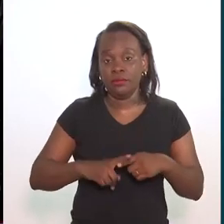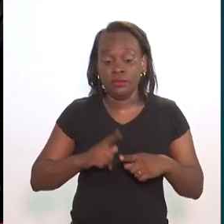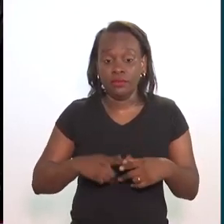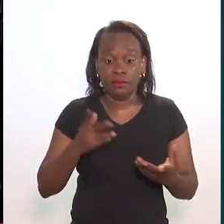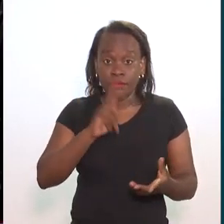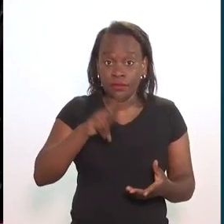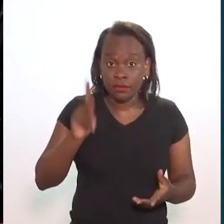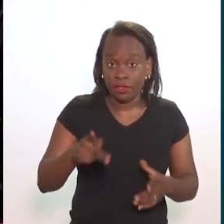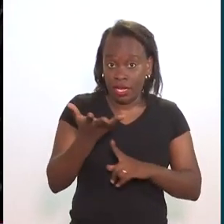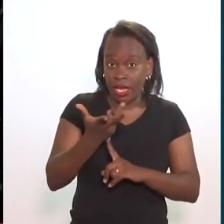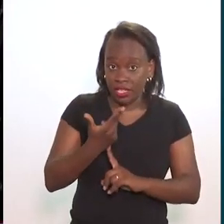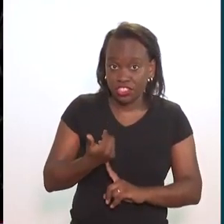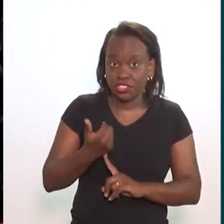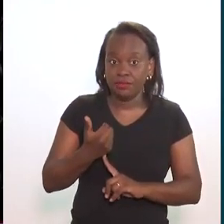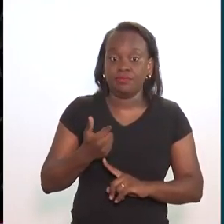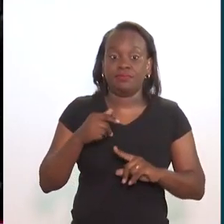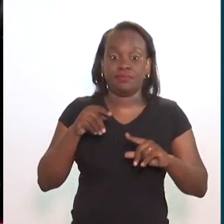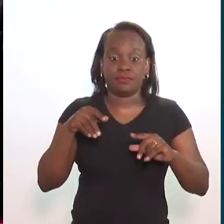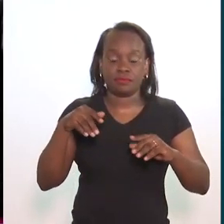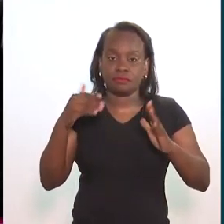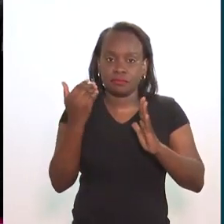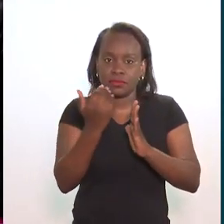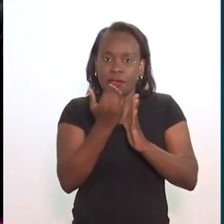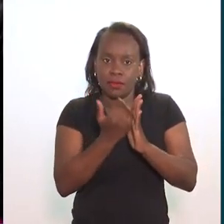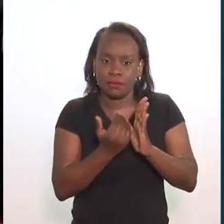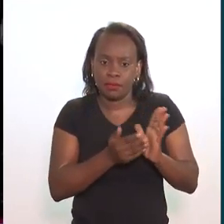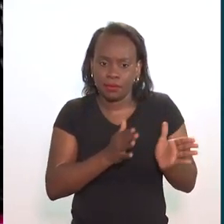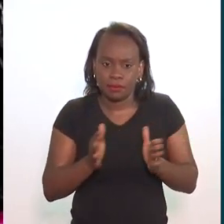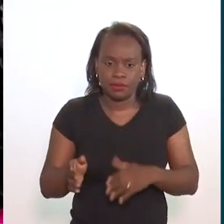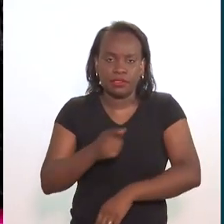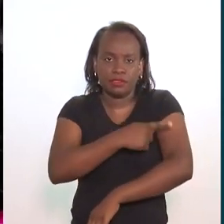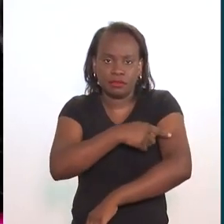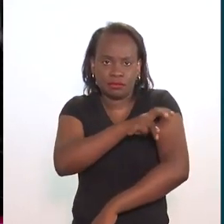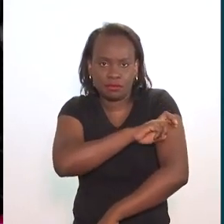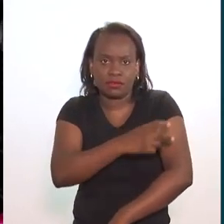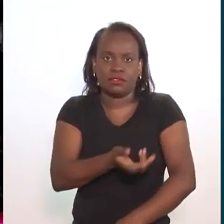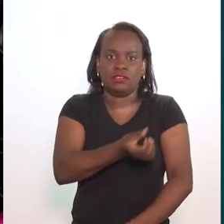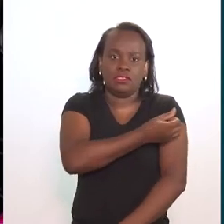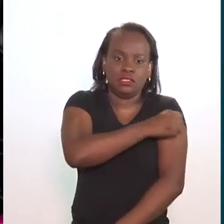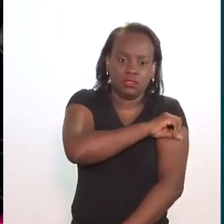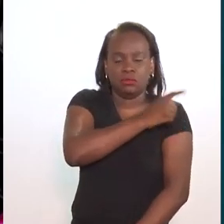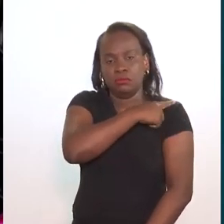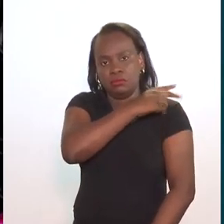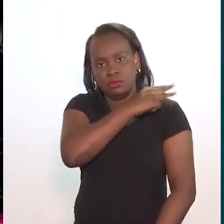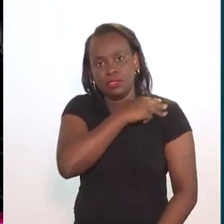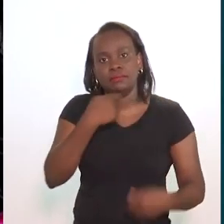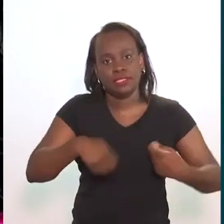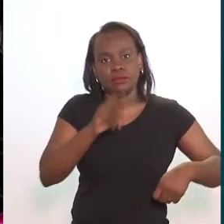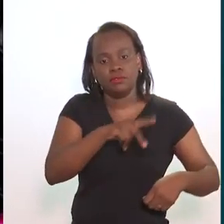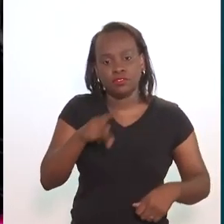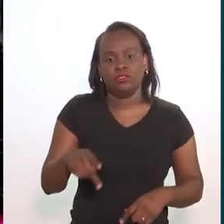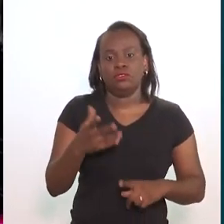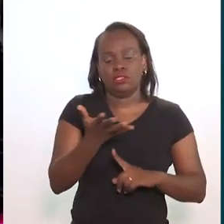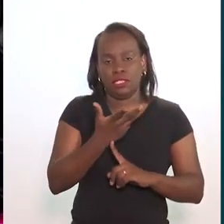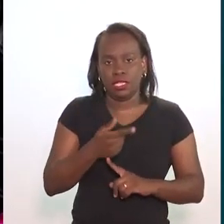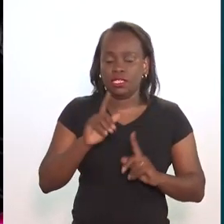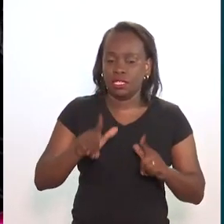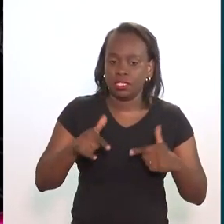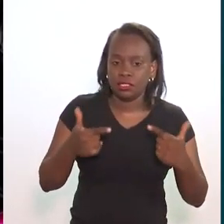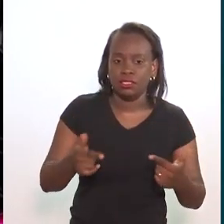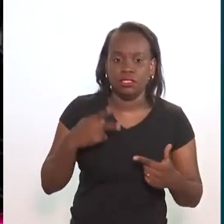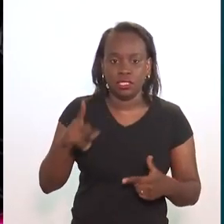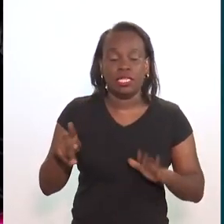acho que o professor de arte, em cada segmento, ele tem que ter um professor de arte. E na sua atuação,